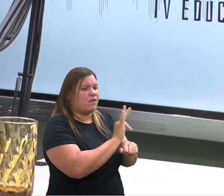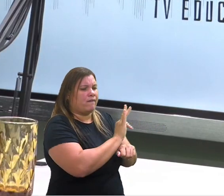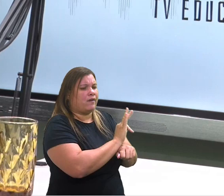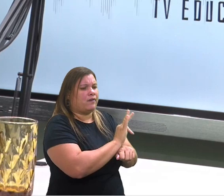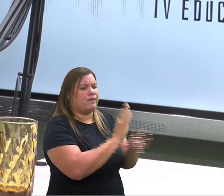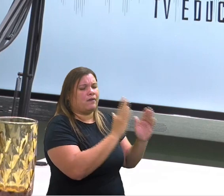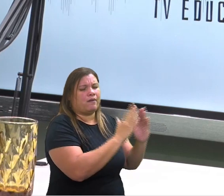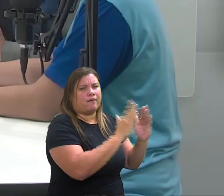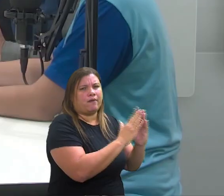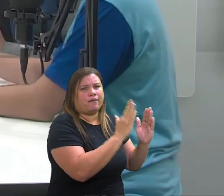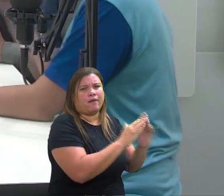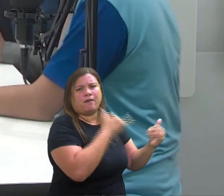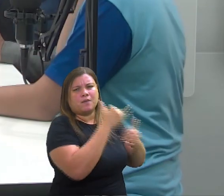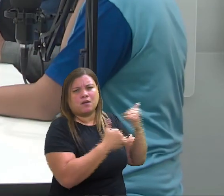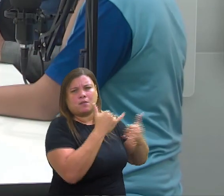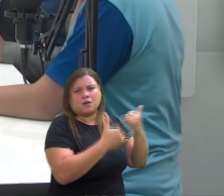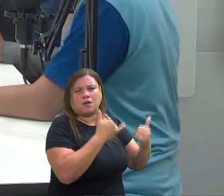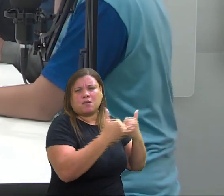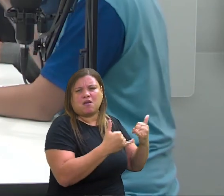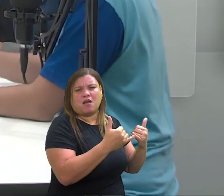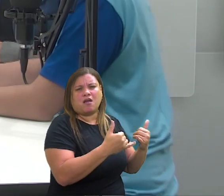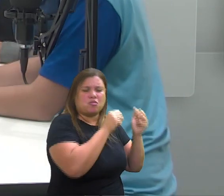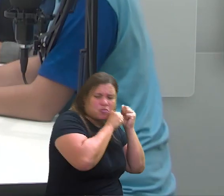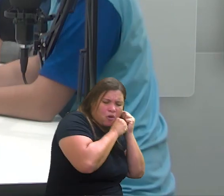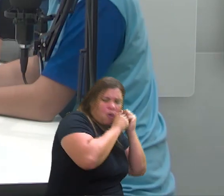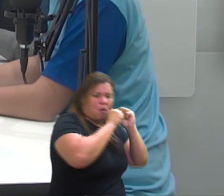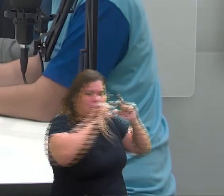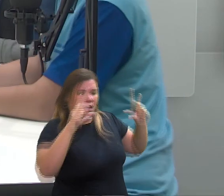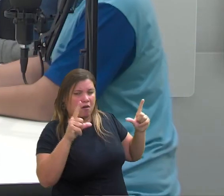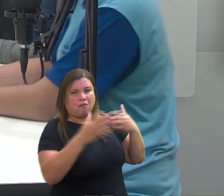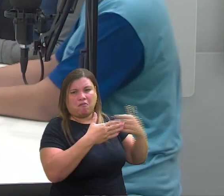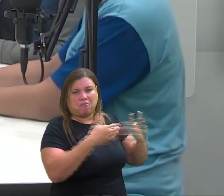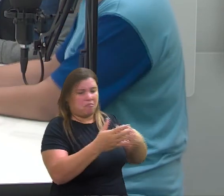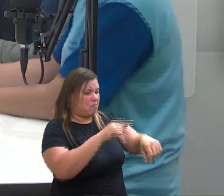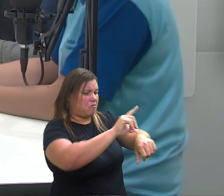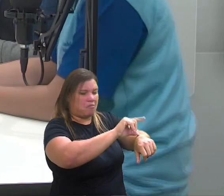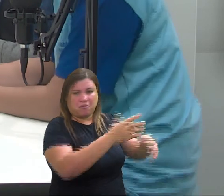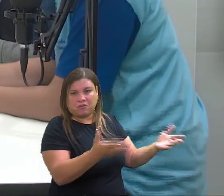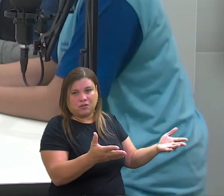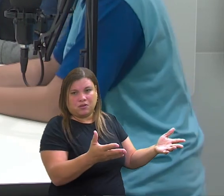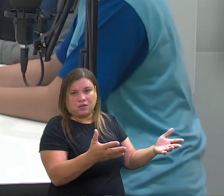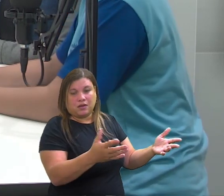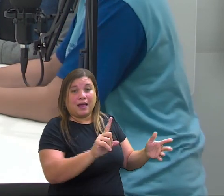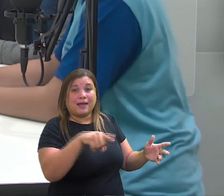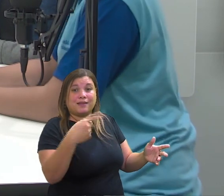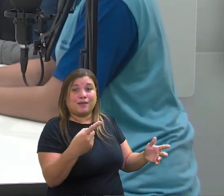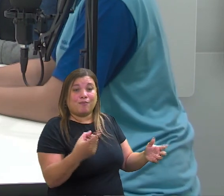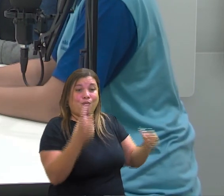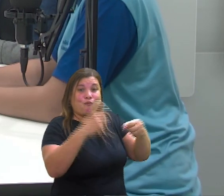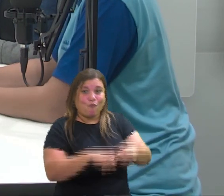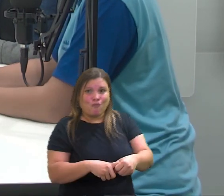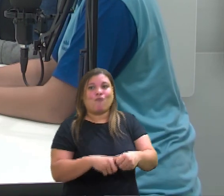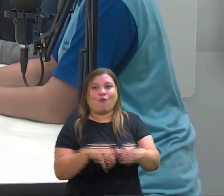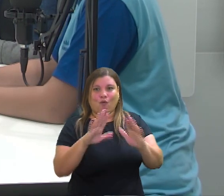sem regras. Sem horário para levantar, sem horário, né, para Hora para estudar. comer, hora para levantar, hora para estudar, Sim. hora para brincar. Então, em casa eu não